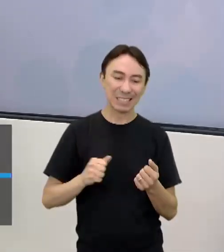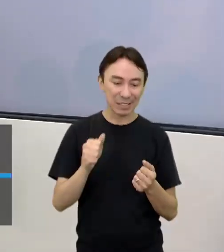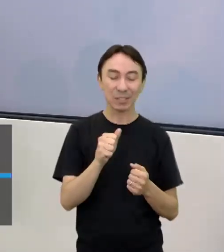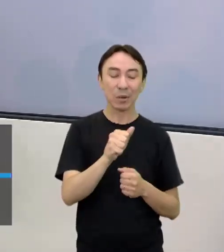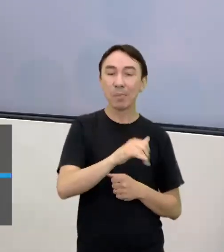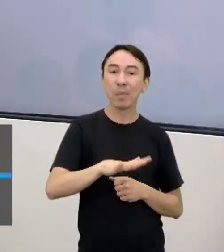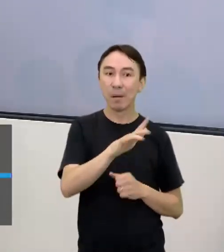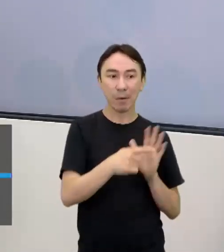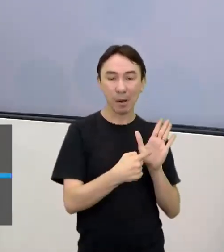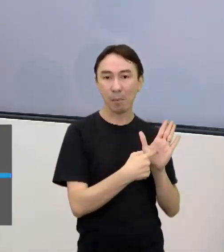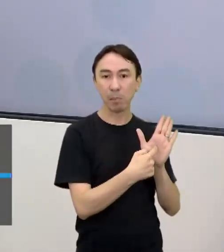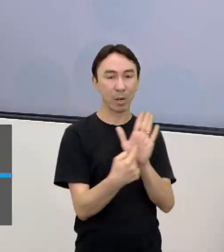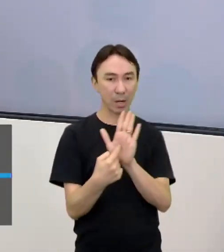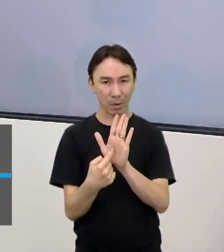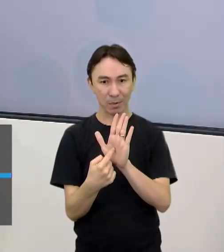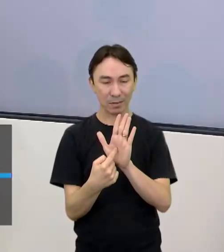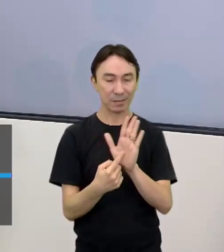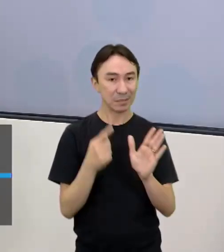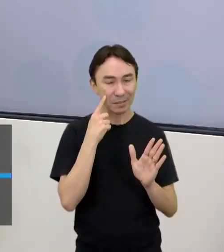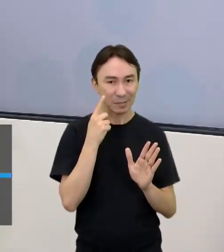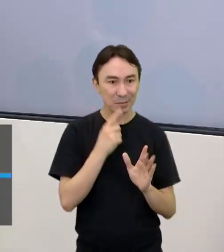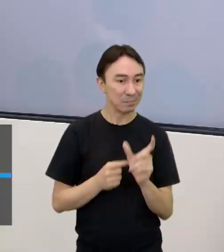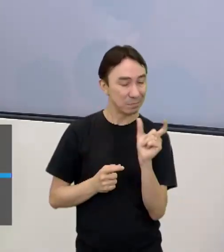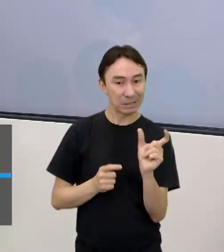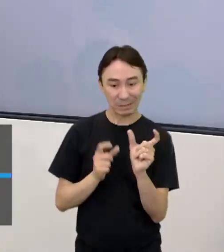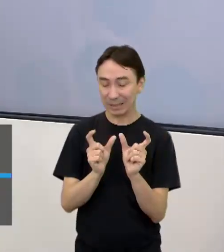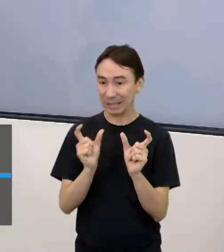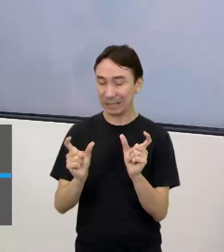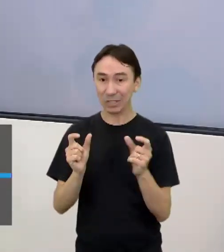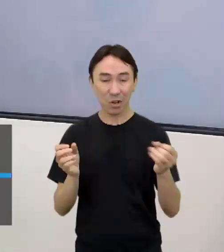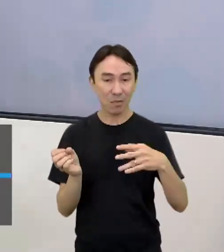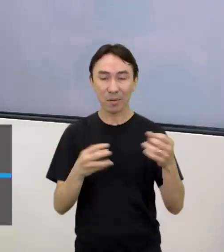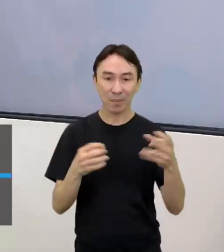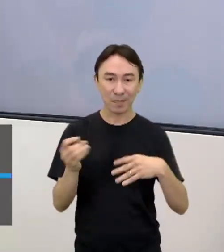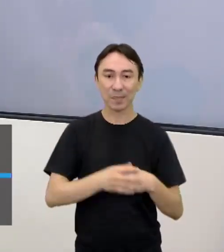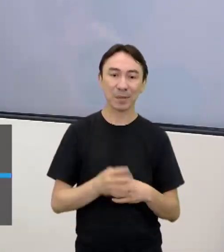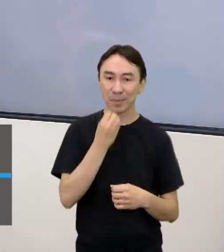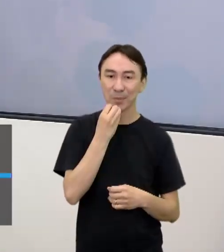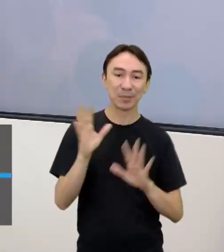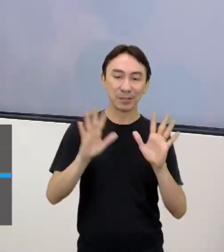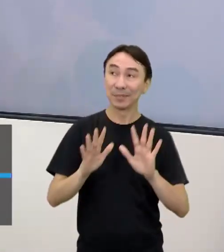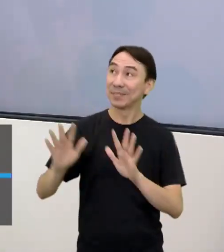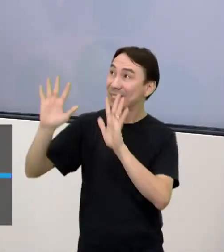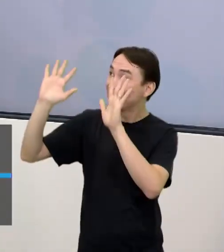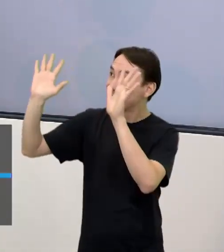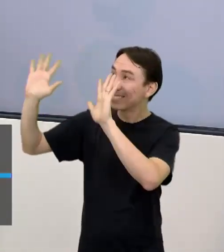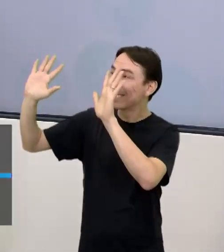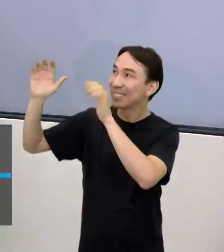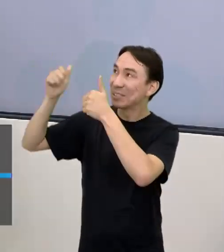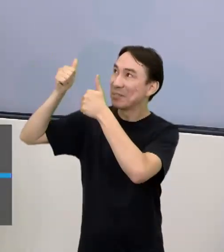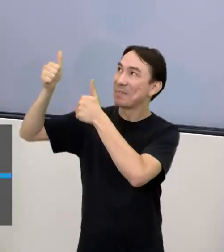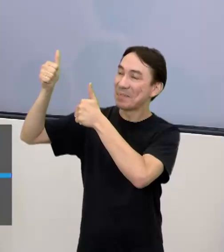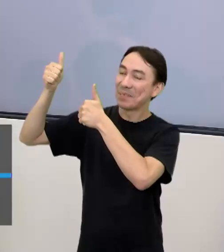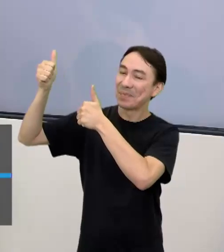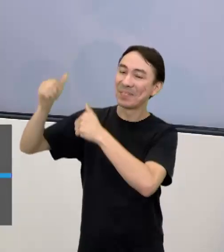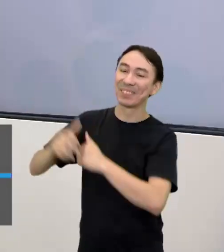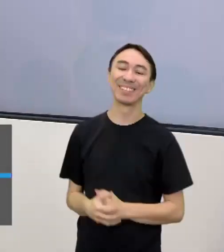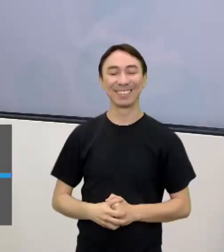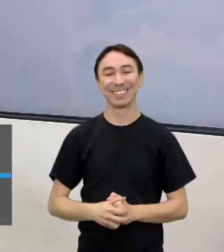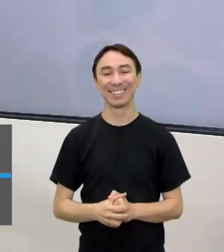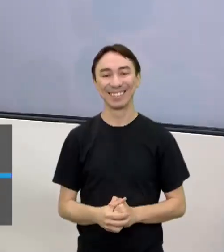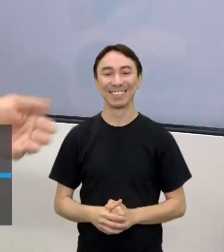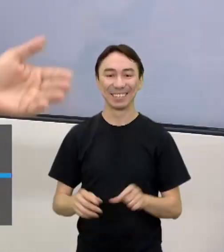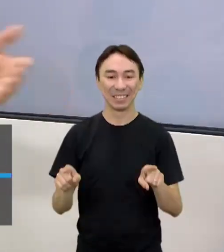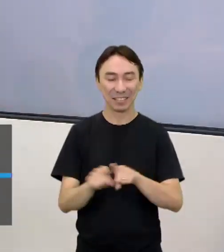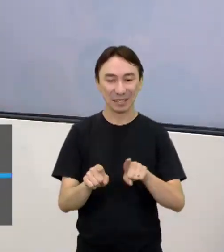quantas palavras, termos novos que a gente tem que aprender aí, tá certo? Bom dia, Helder, seja bem-vindo aí à nossa aula de matemática e